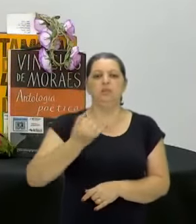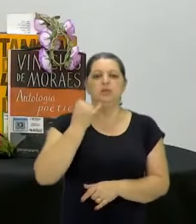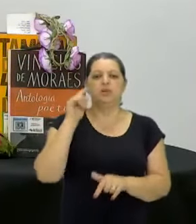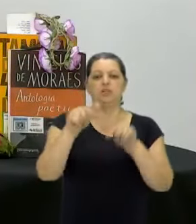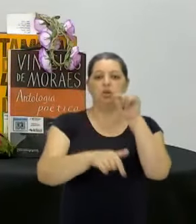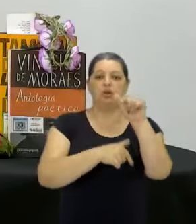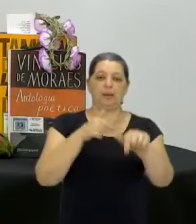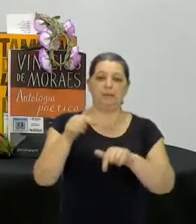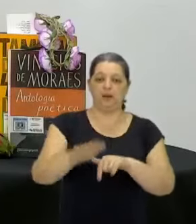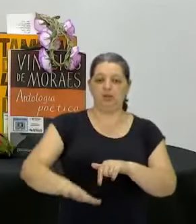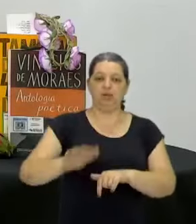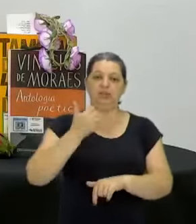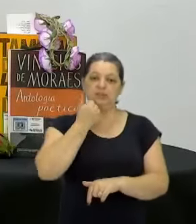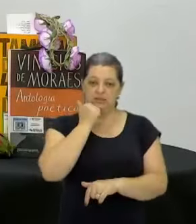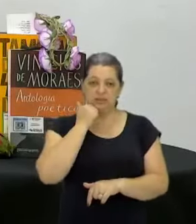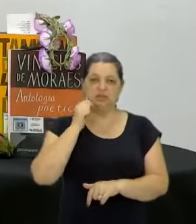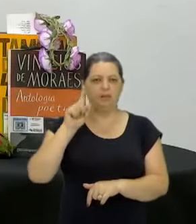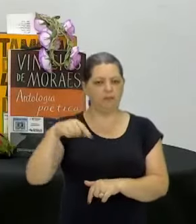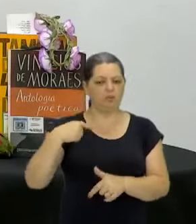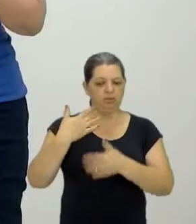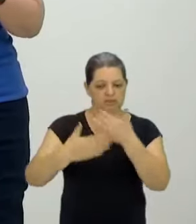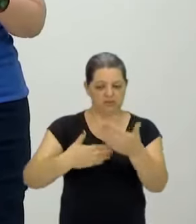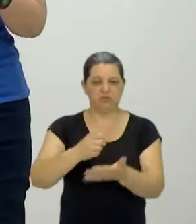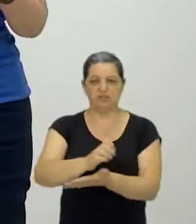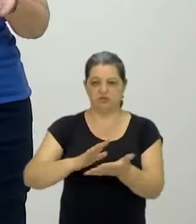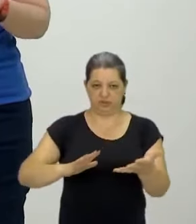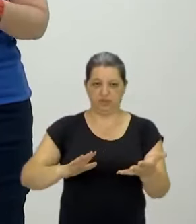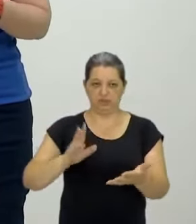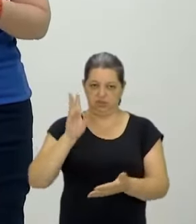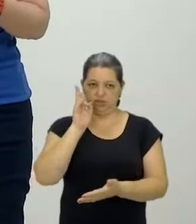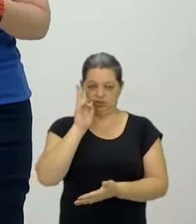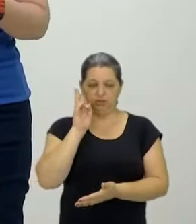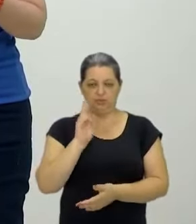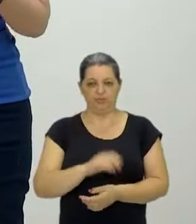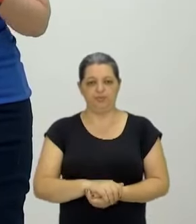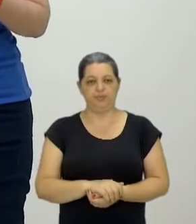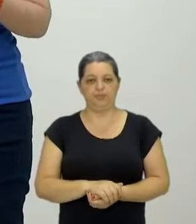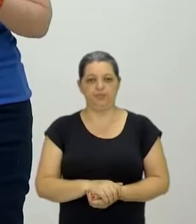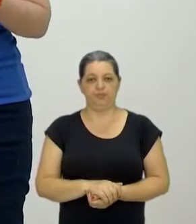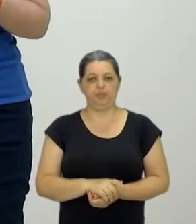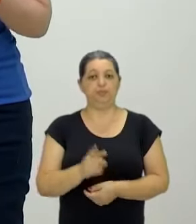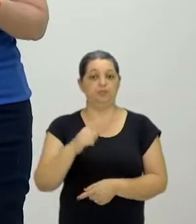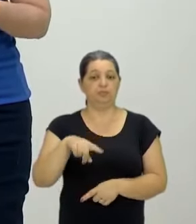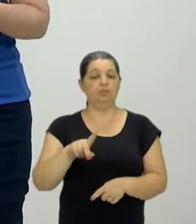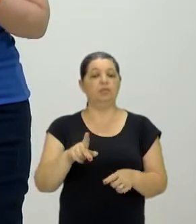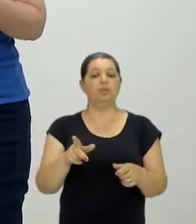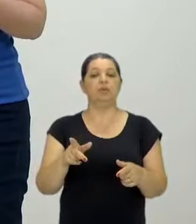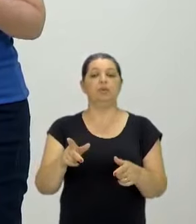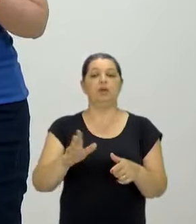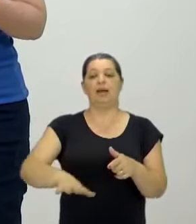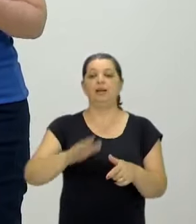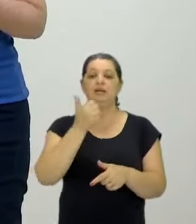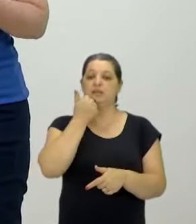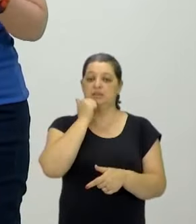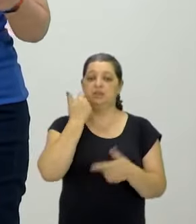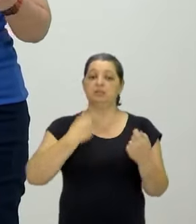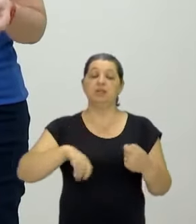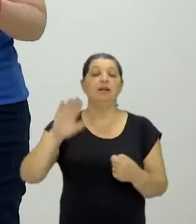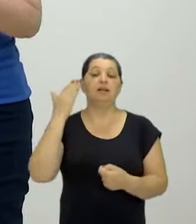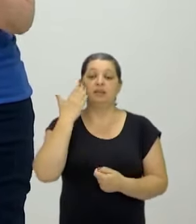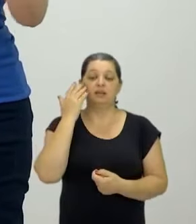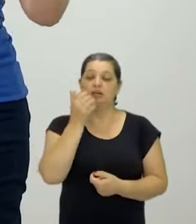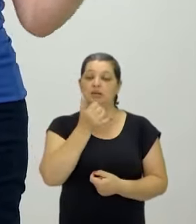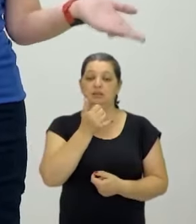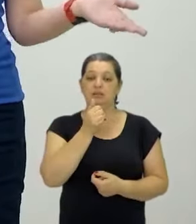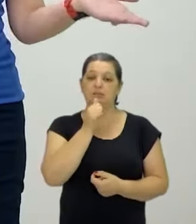ciência, vai ajudar a desenvolver a atividade. E lembrando que aqui, né, quando a gente fala ciência, não, mas a gente precisa entender, por